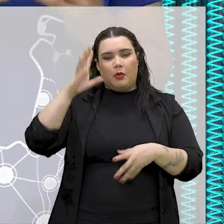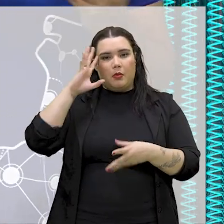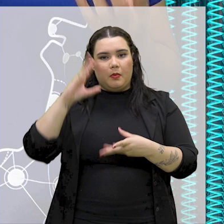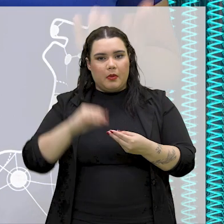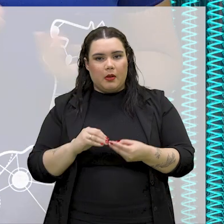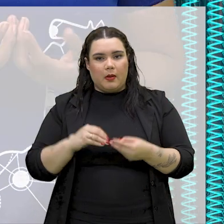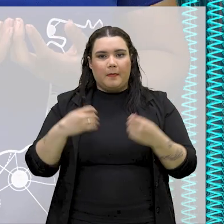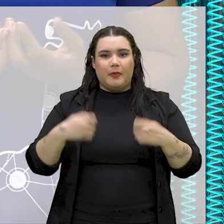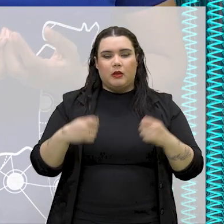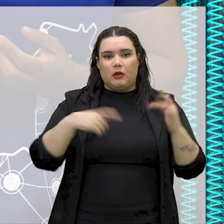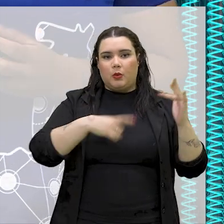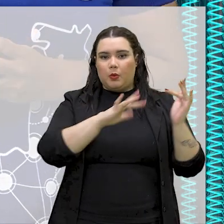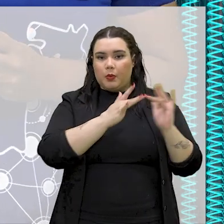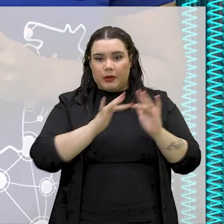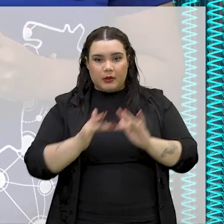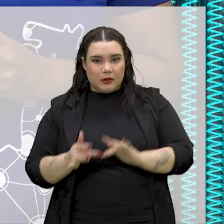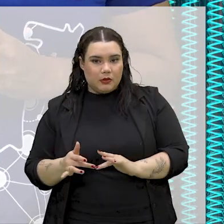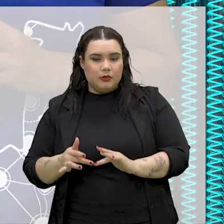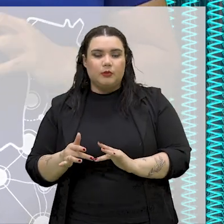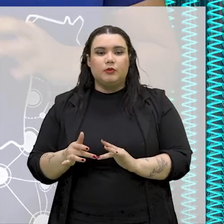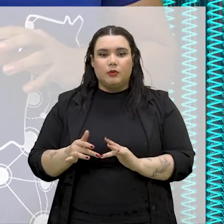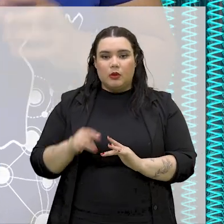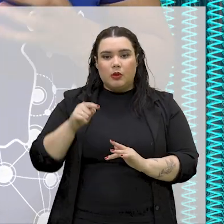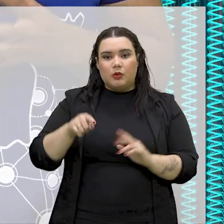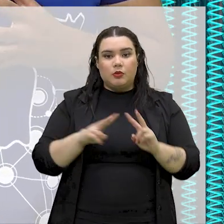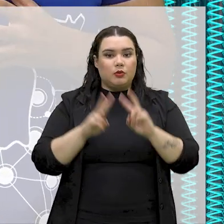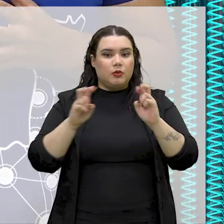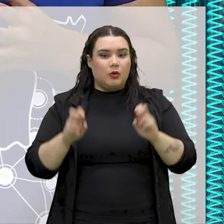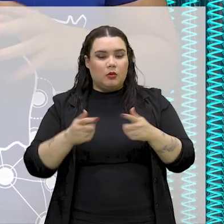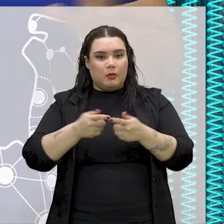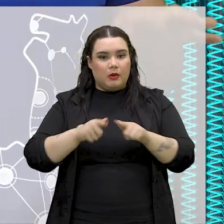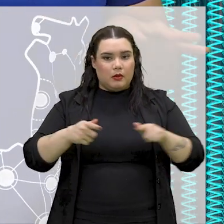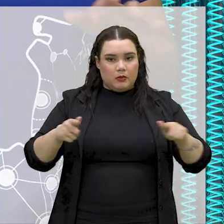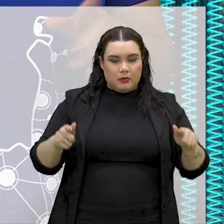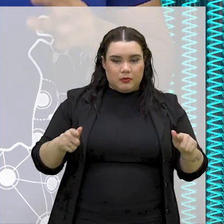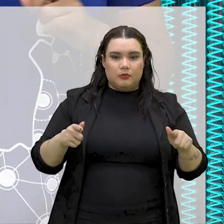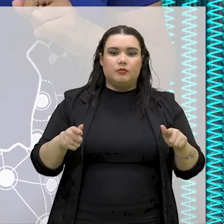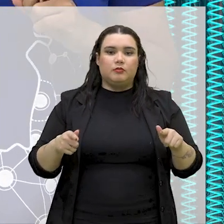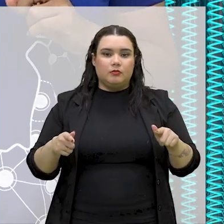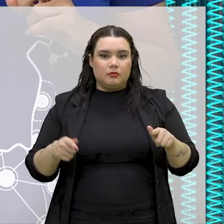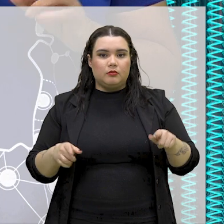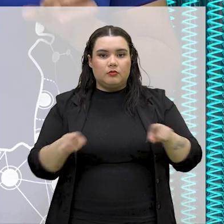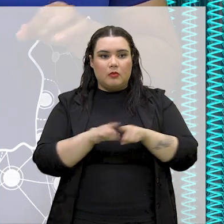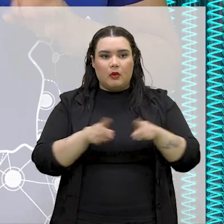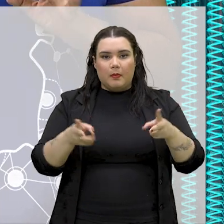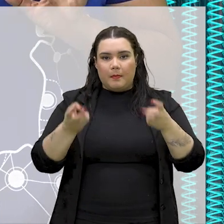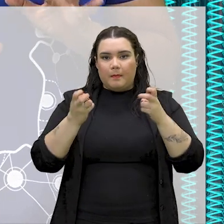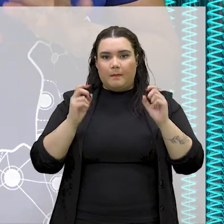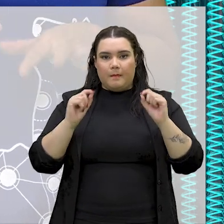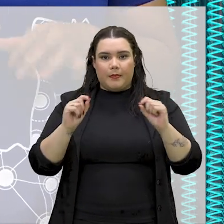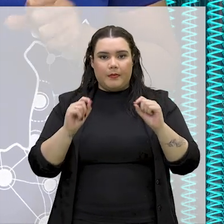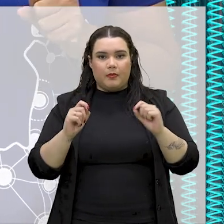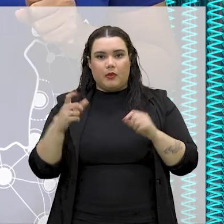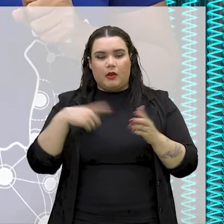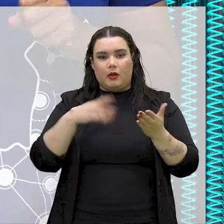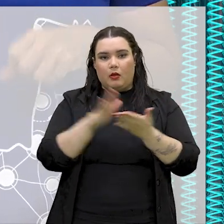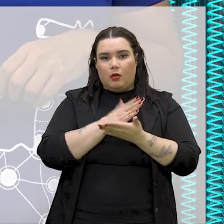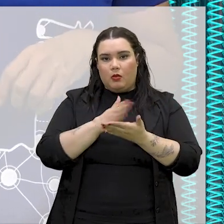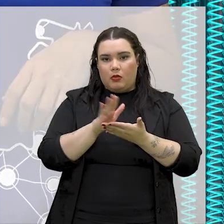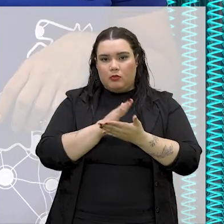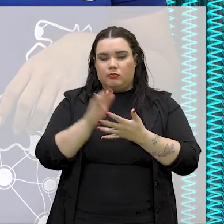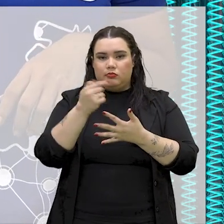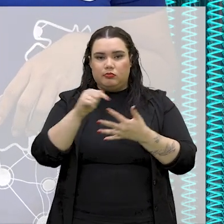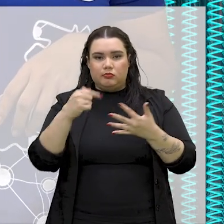precisa contextualizar essa questão da gramática. E vejam aqui que eu tenho algumas